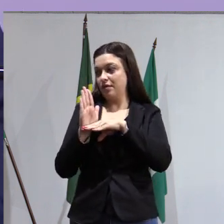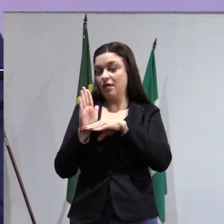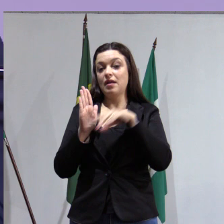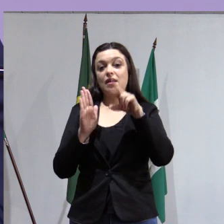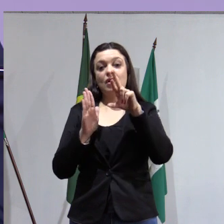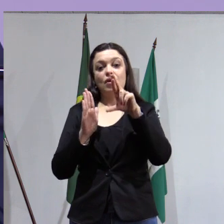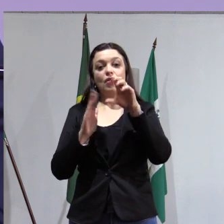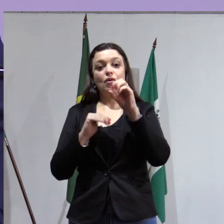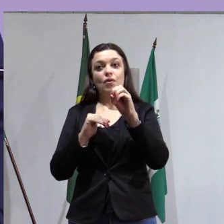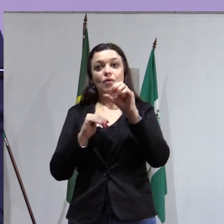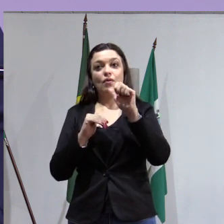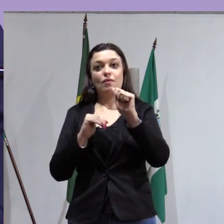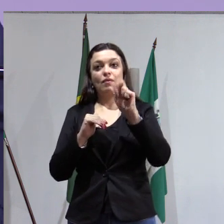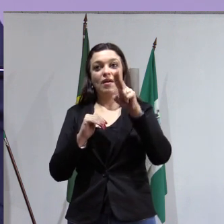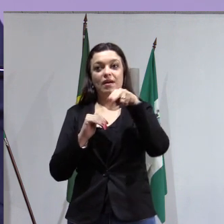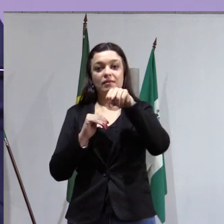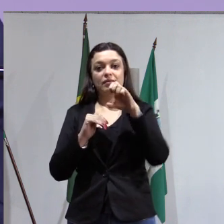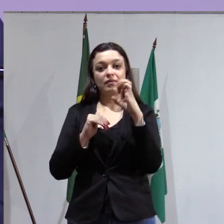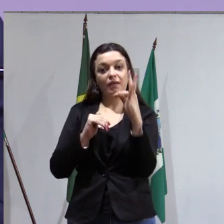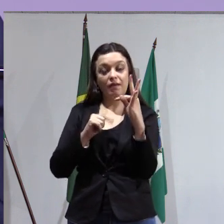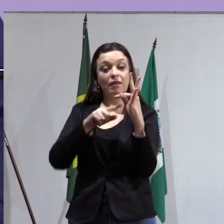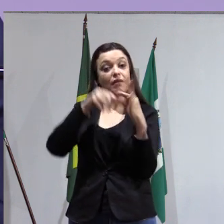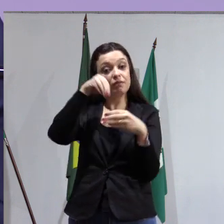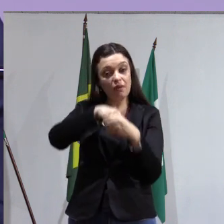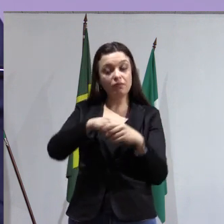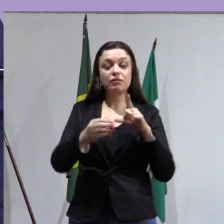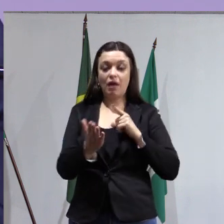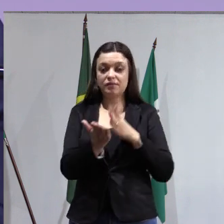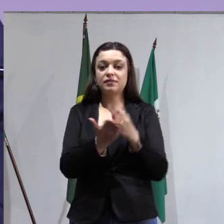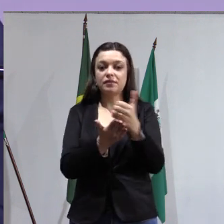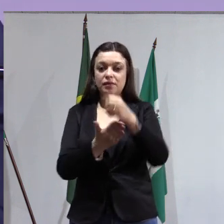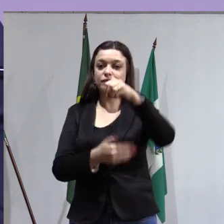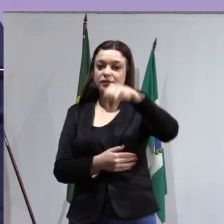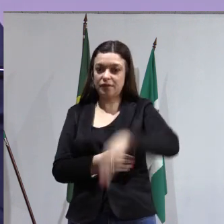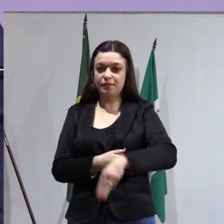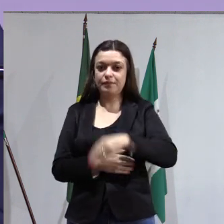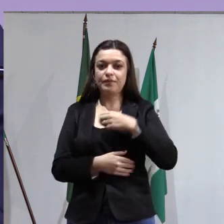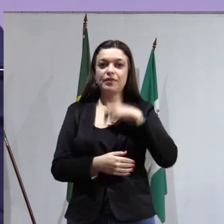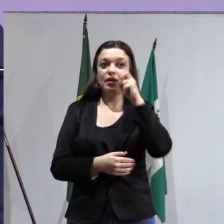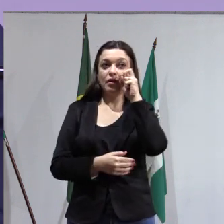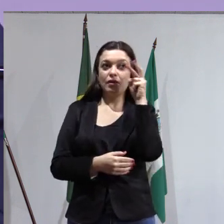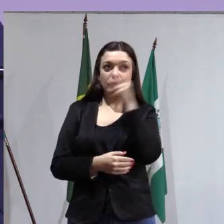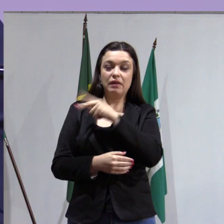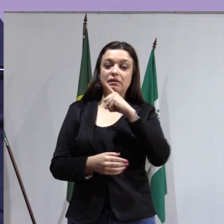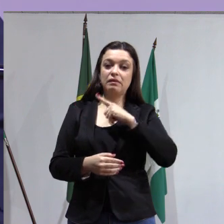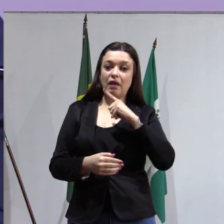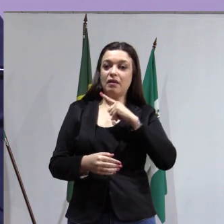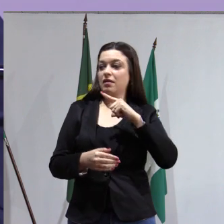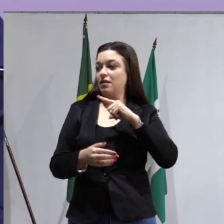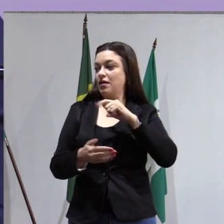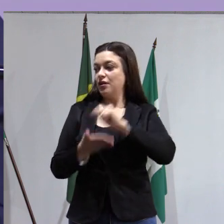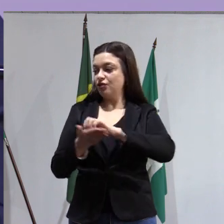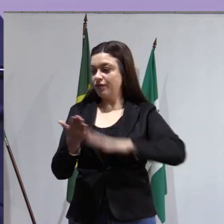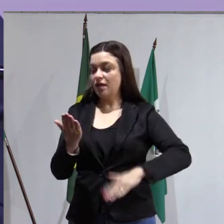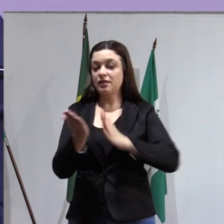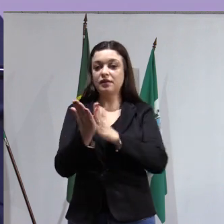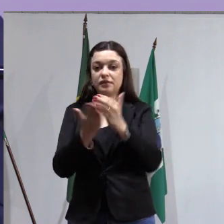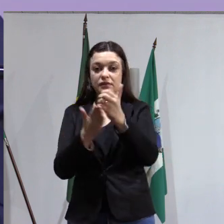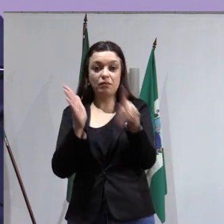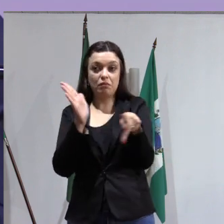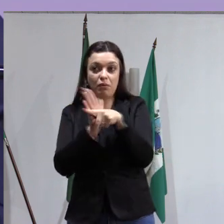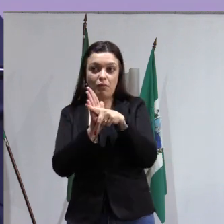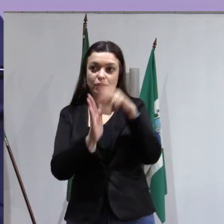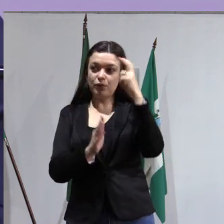A Lei Rouanet vai ser modificada, consideram-se como atividade cultural as atividades de pesquisa e extensão